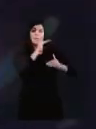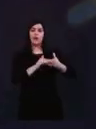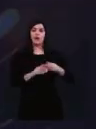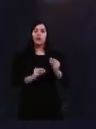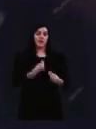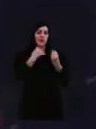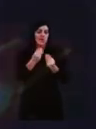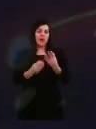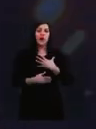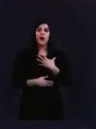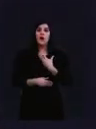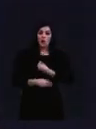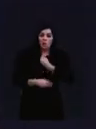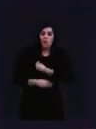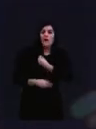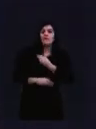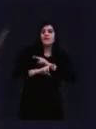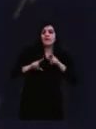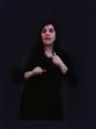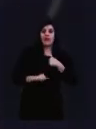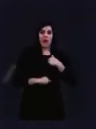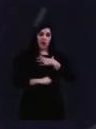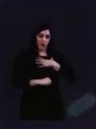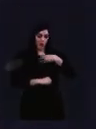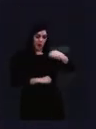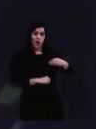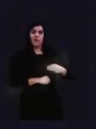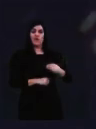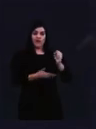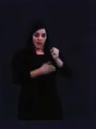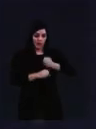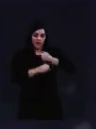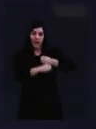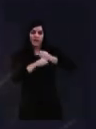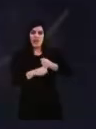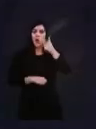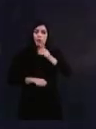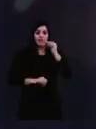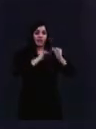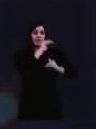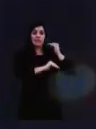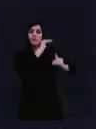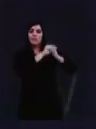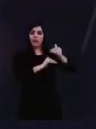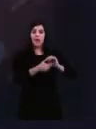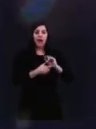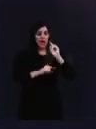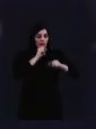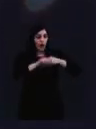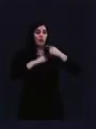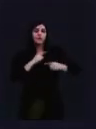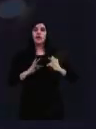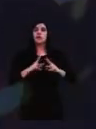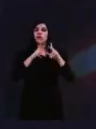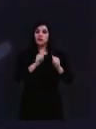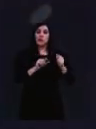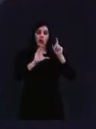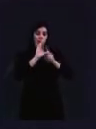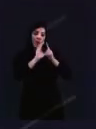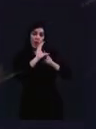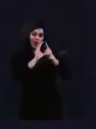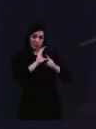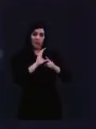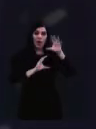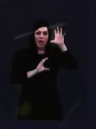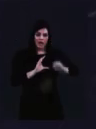diferente. Eu sou alguém que é filho de faxineira, filho de funcionário público, consegui prosperar. Ao contrário desses comunistas aqui que mamam no